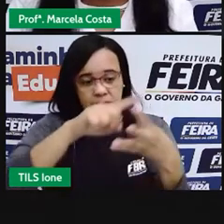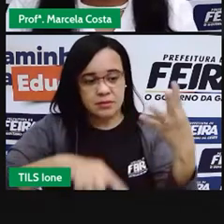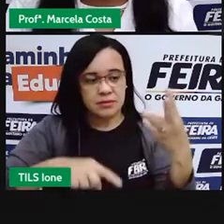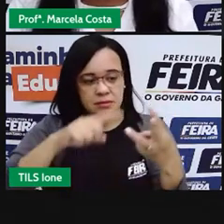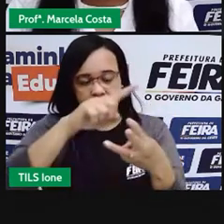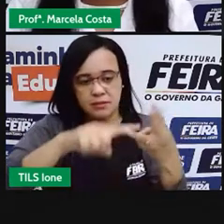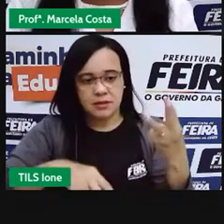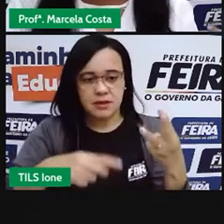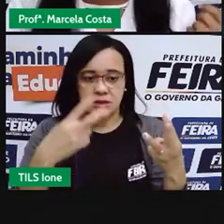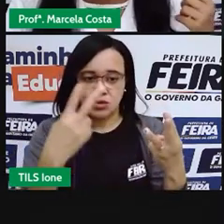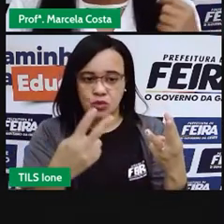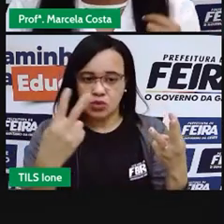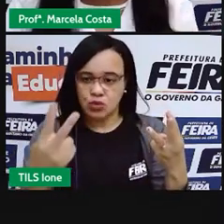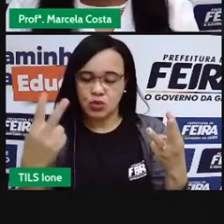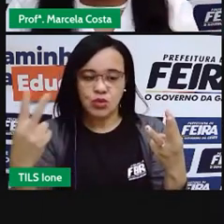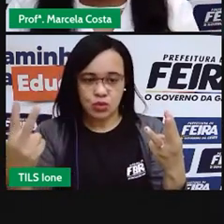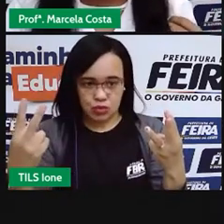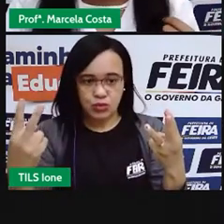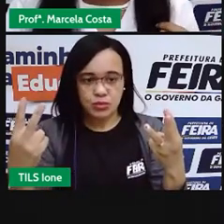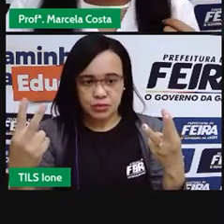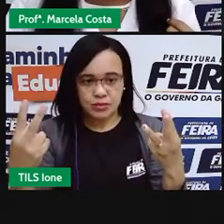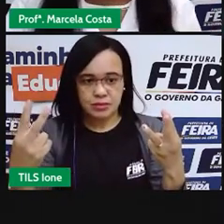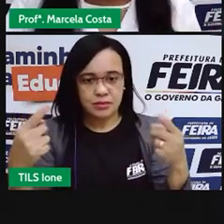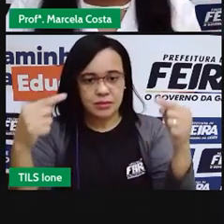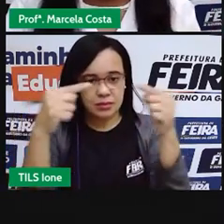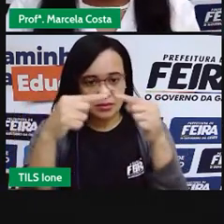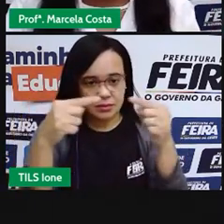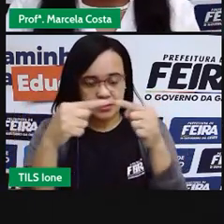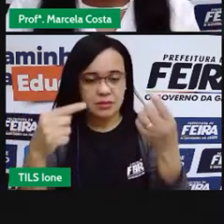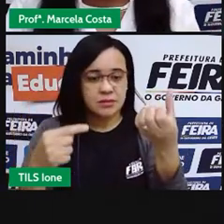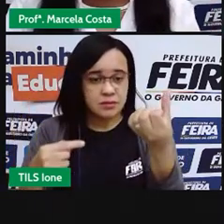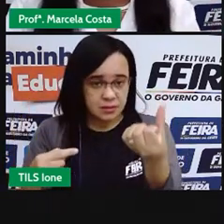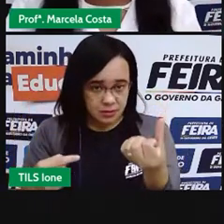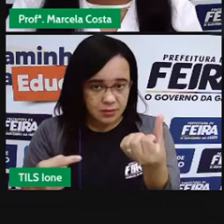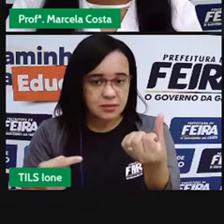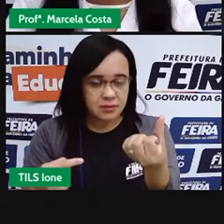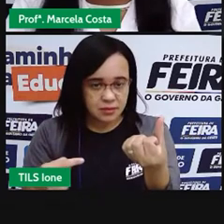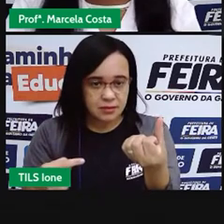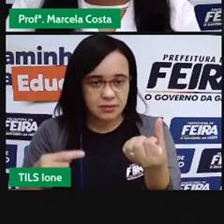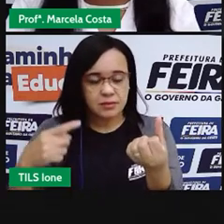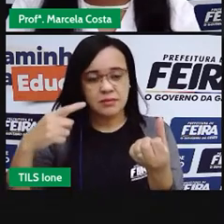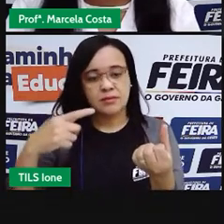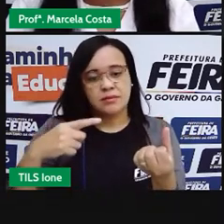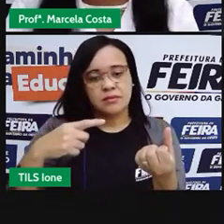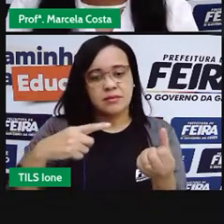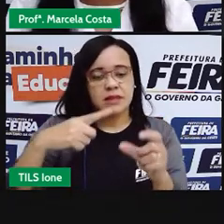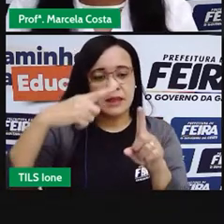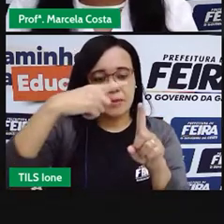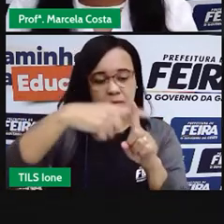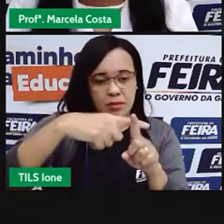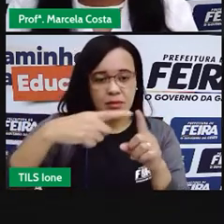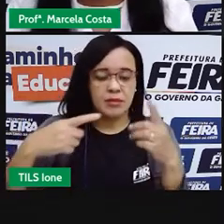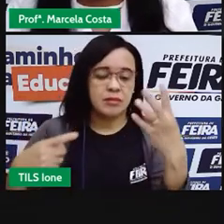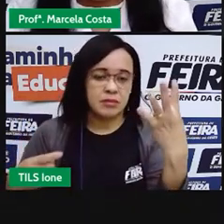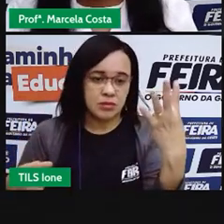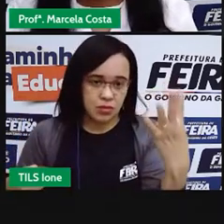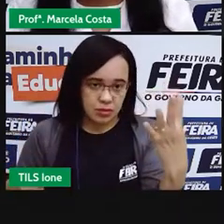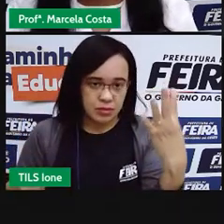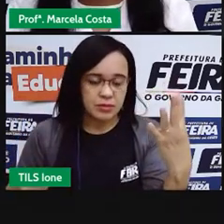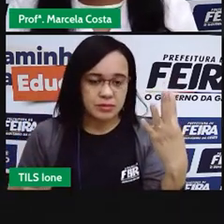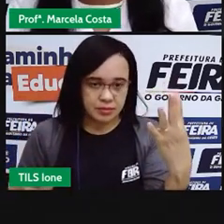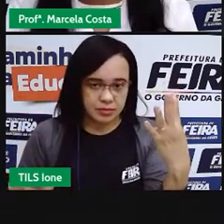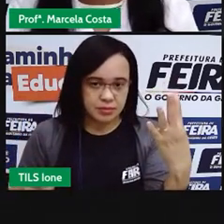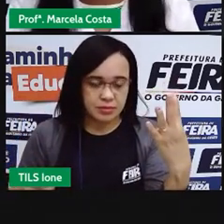de R$2 simbolizam o valor 6, as duas representam o valor